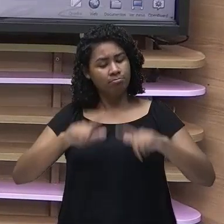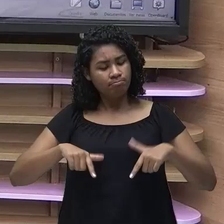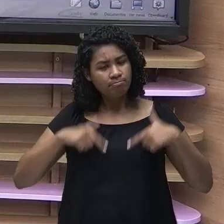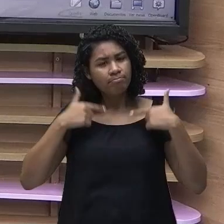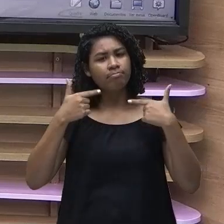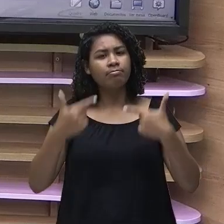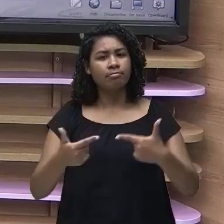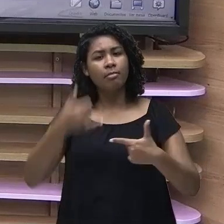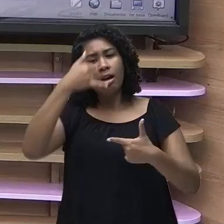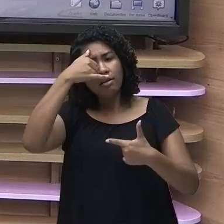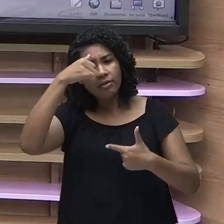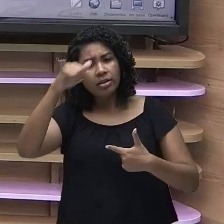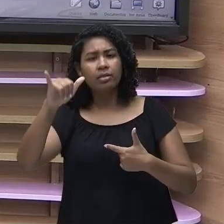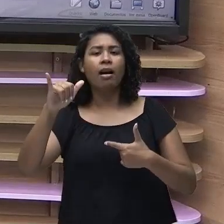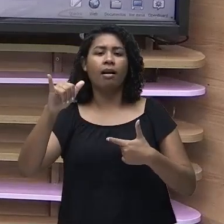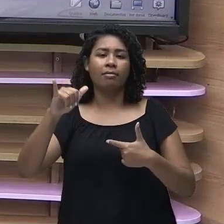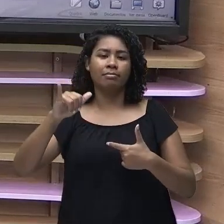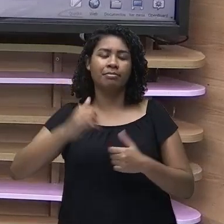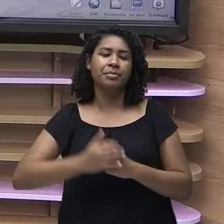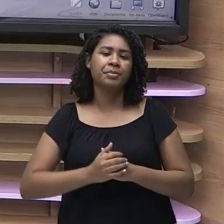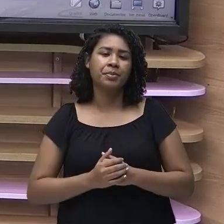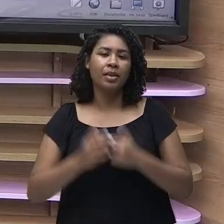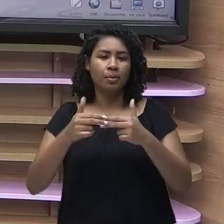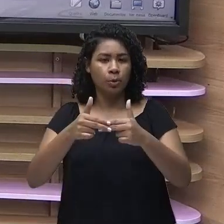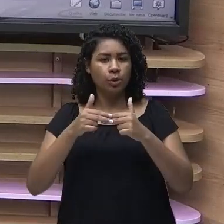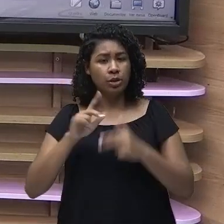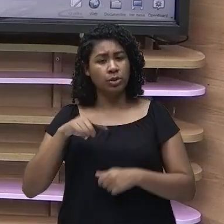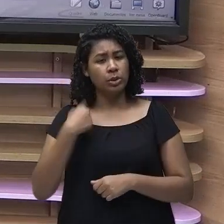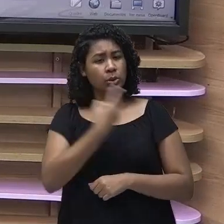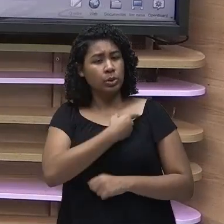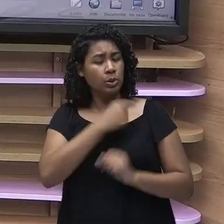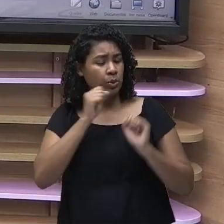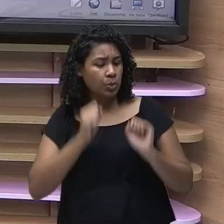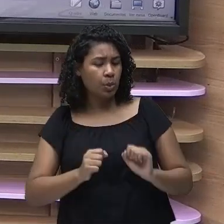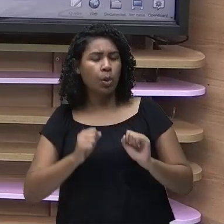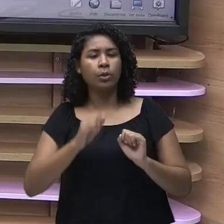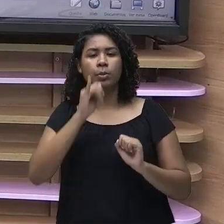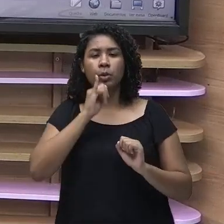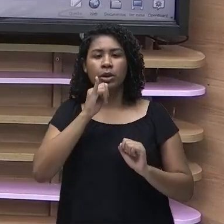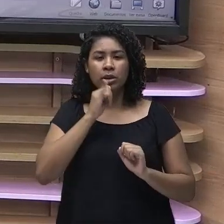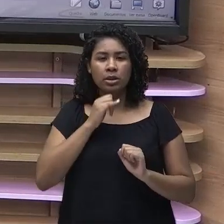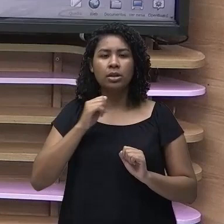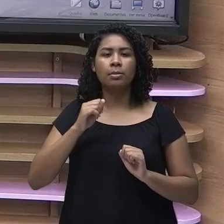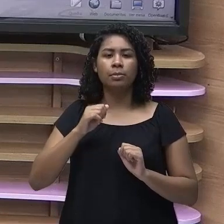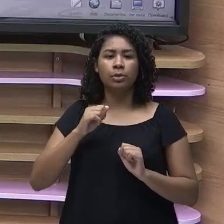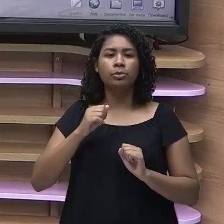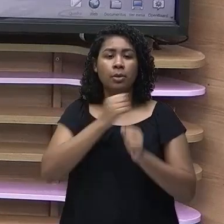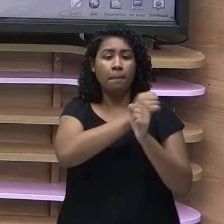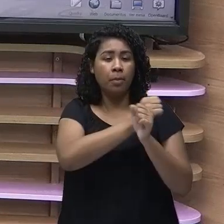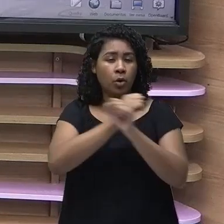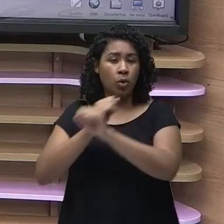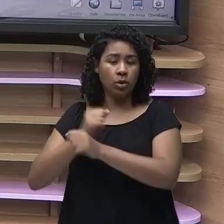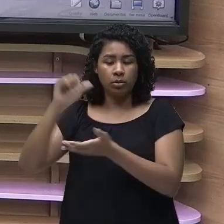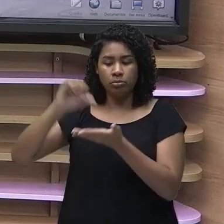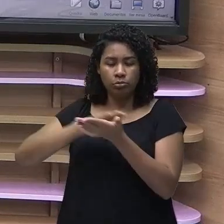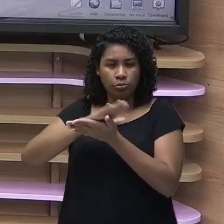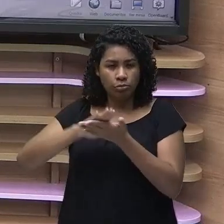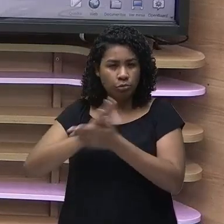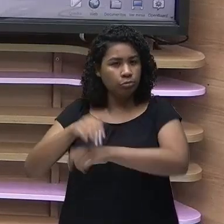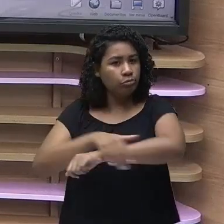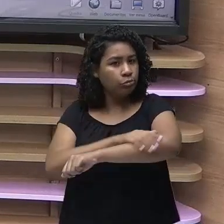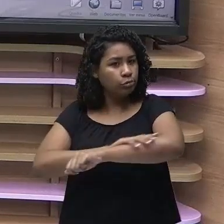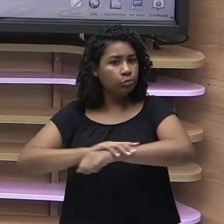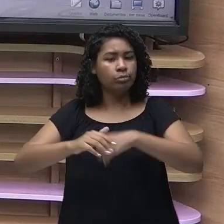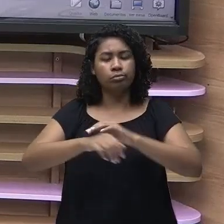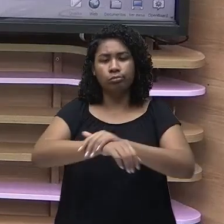ó, evitar que isso aconteça. E aí a gente pode utilizar protetor solar, né, como ela falou, chapéu de aba larga,